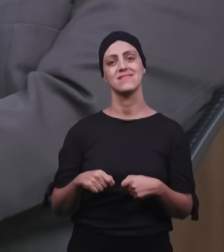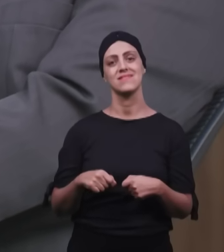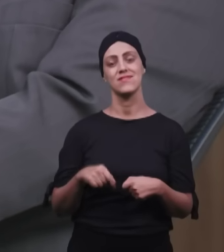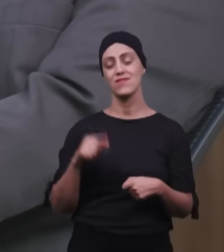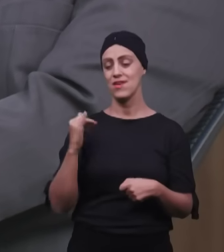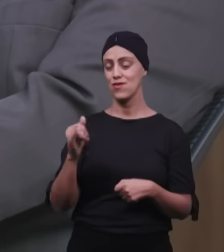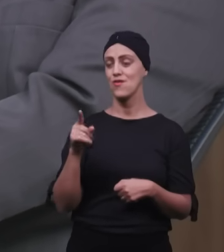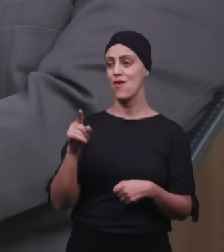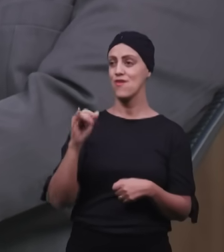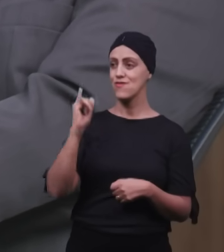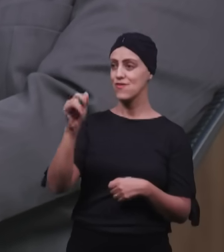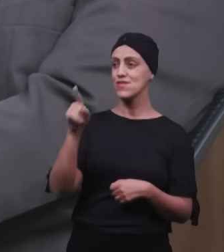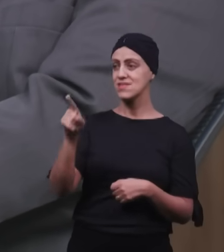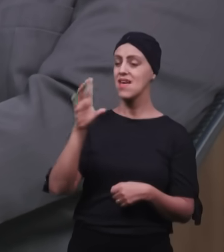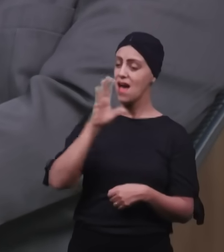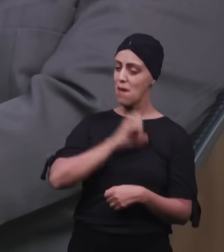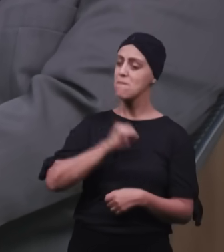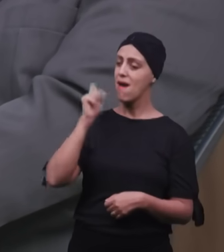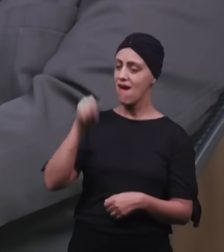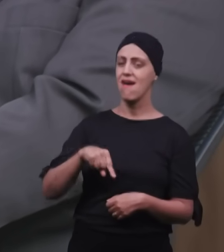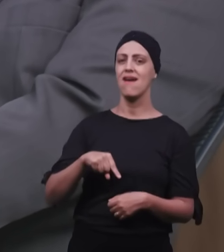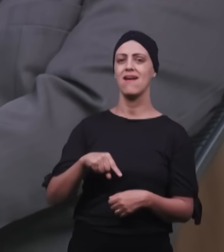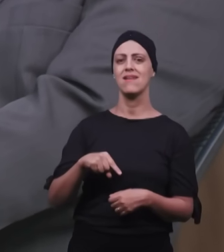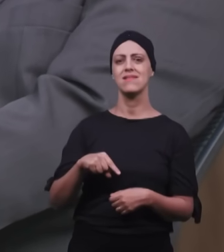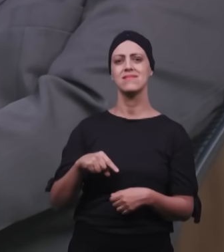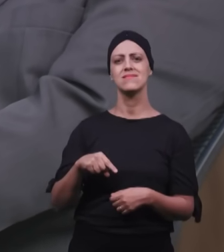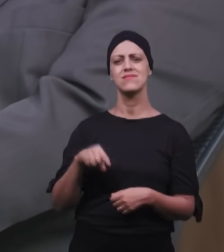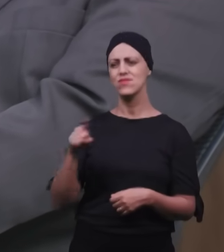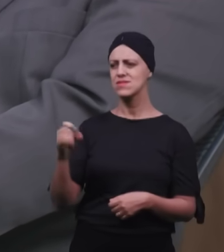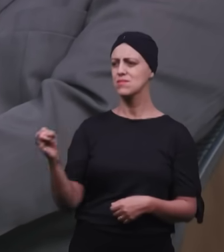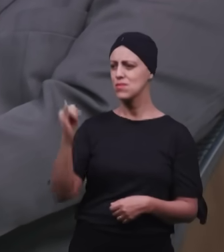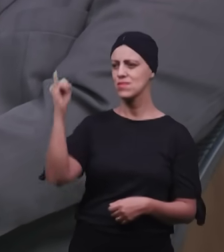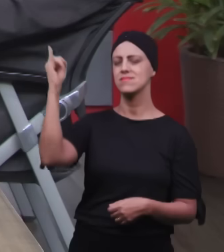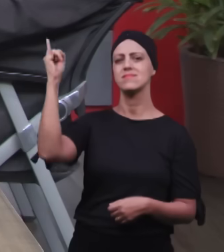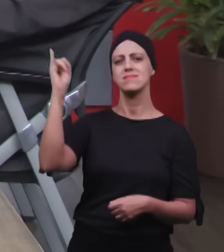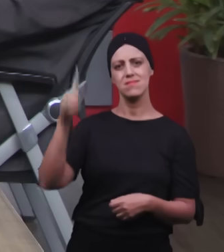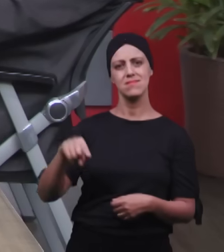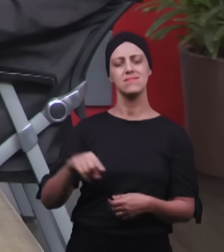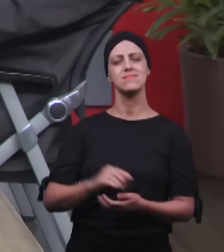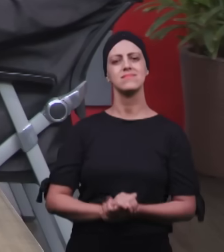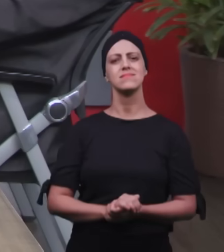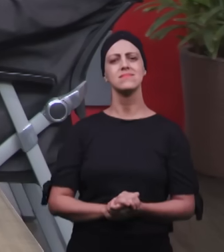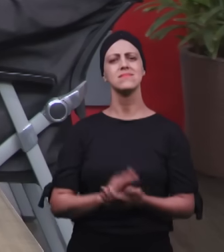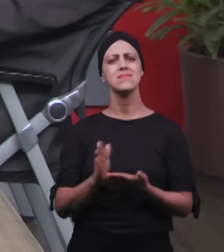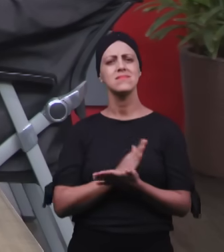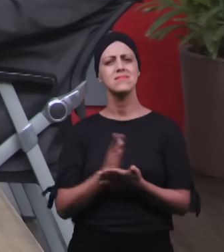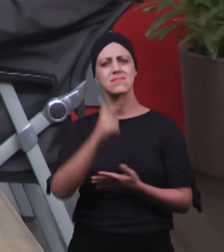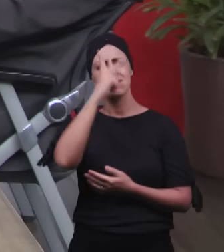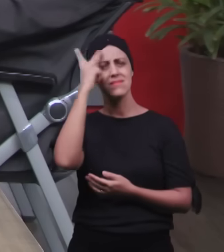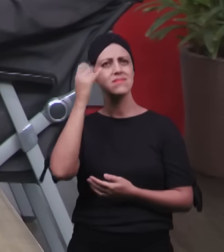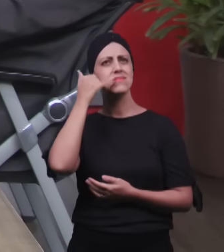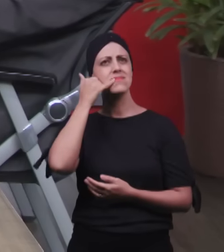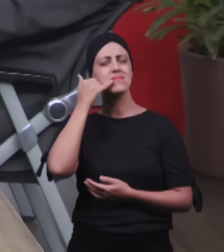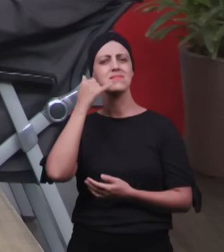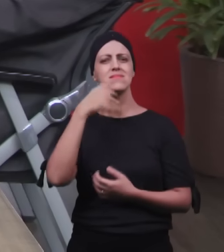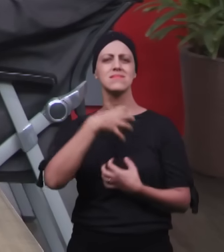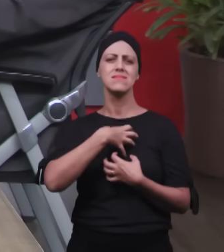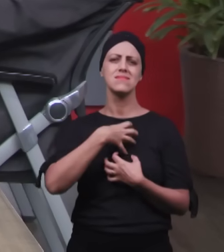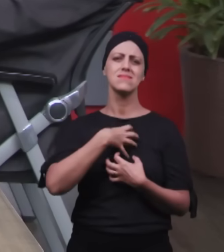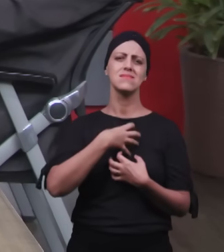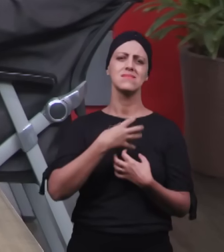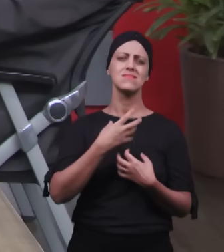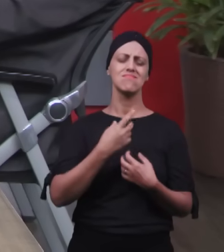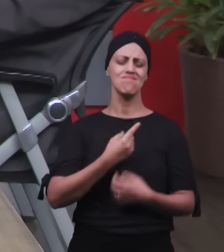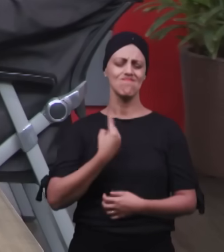você é amada você é amada você é mas tem alguém que se importa com você e muitas vezes o 0800 pessoas que li tem essa